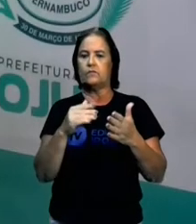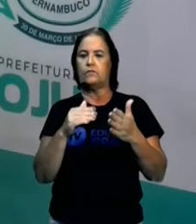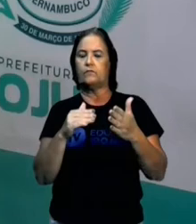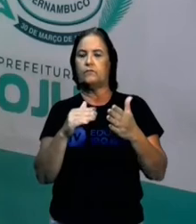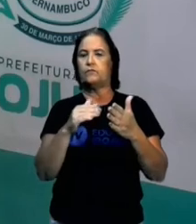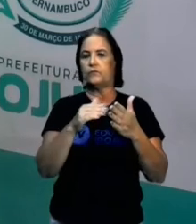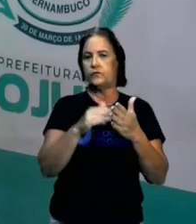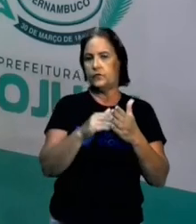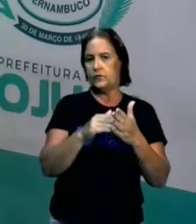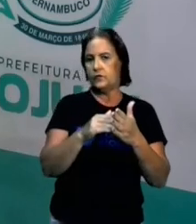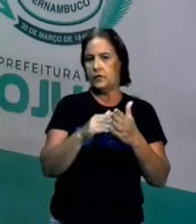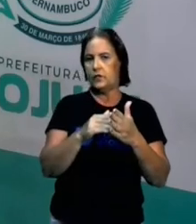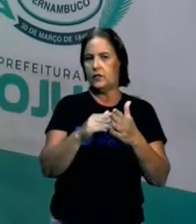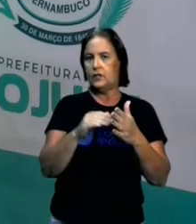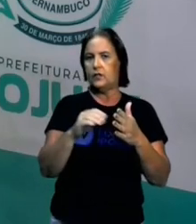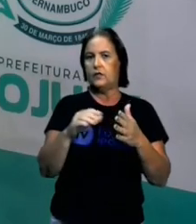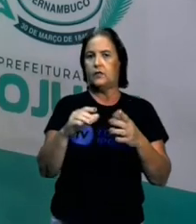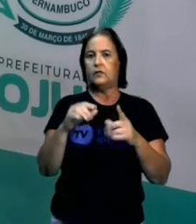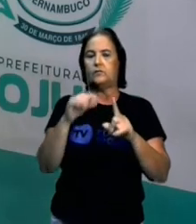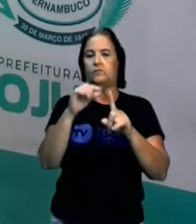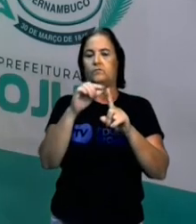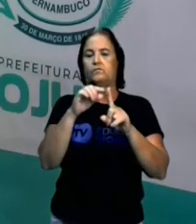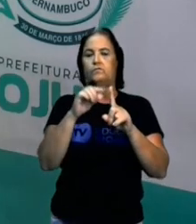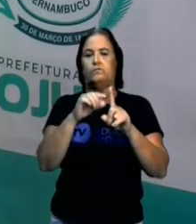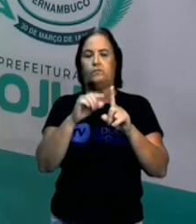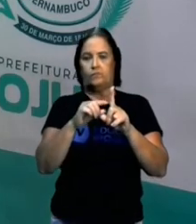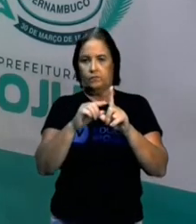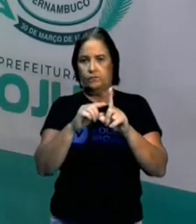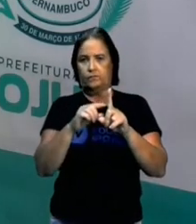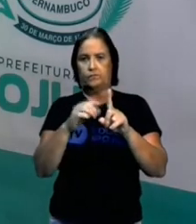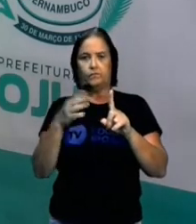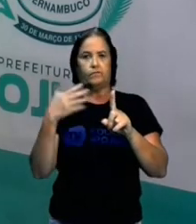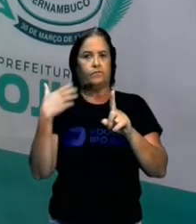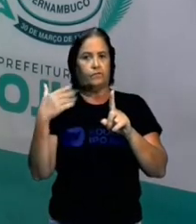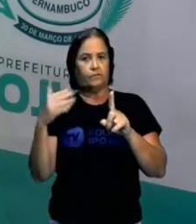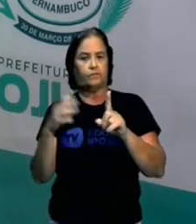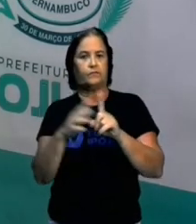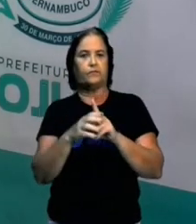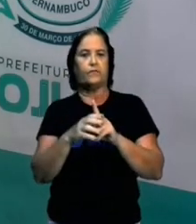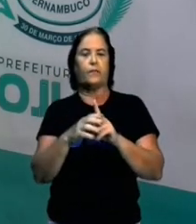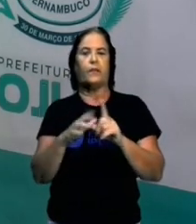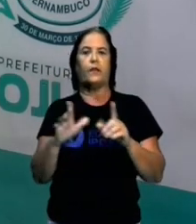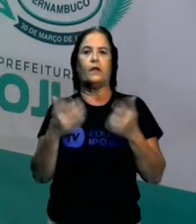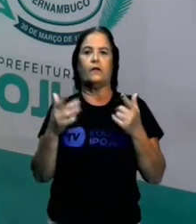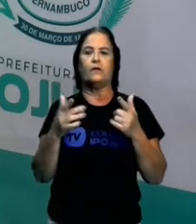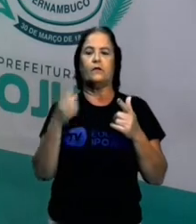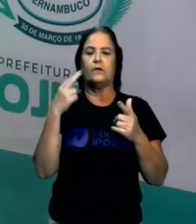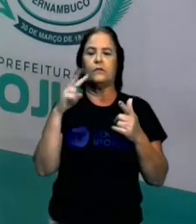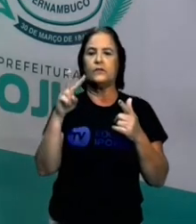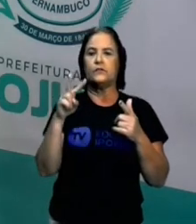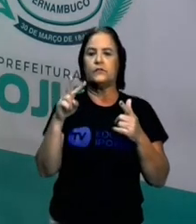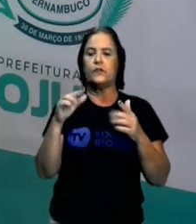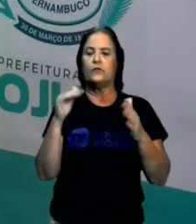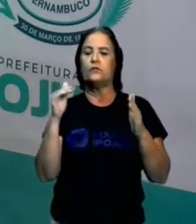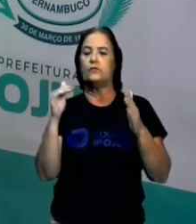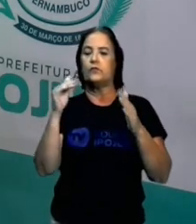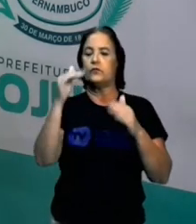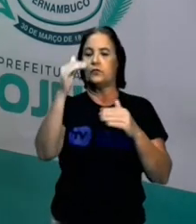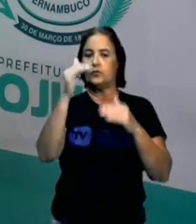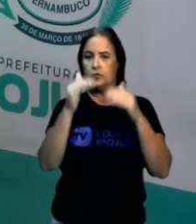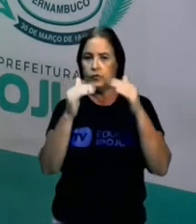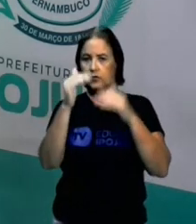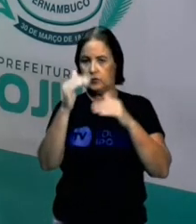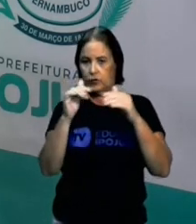fronteiras dessas zonas climáticas. A gente está vendo aqui entre os dois trópicos, a zona